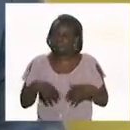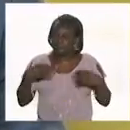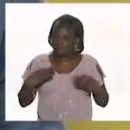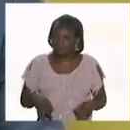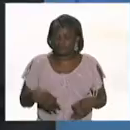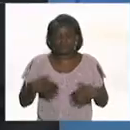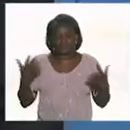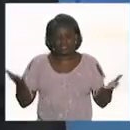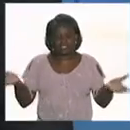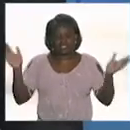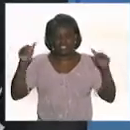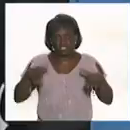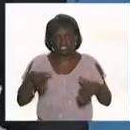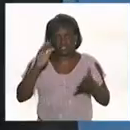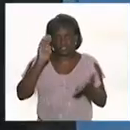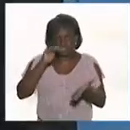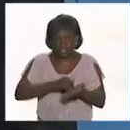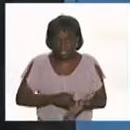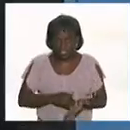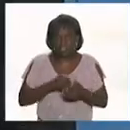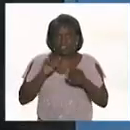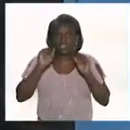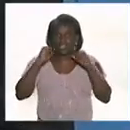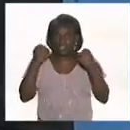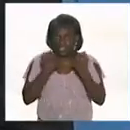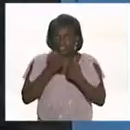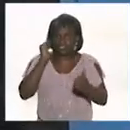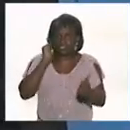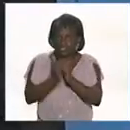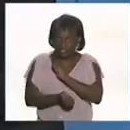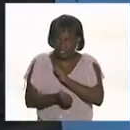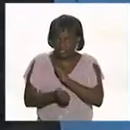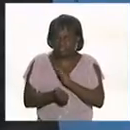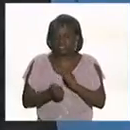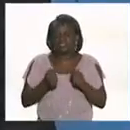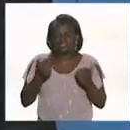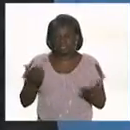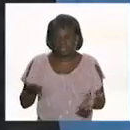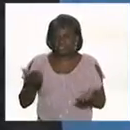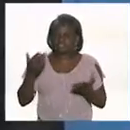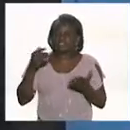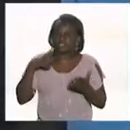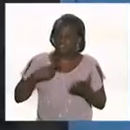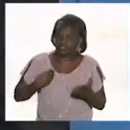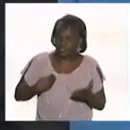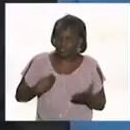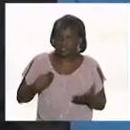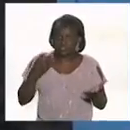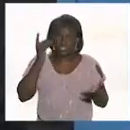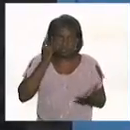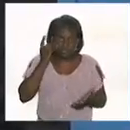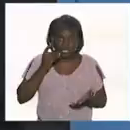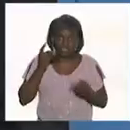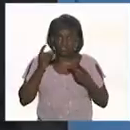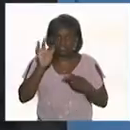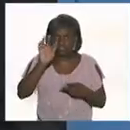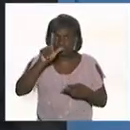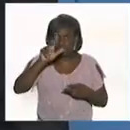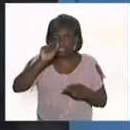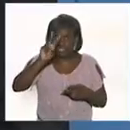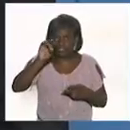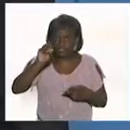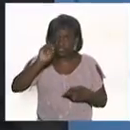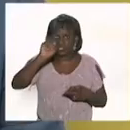Com certeza. Nós estamos chegando ao final do Arena Esportiva. E nós contamos com as presenças dos